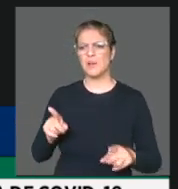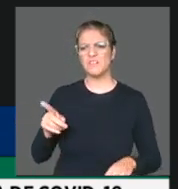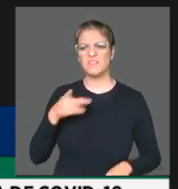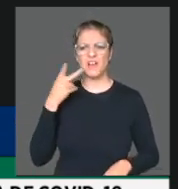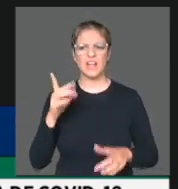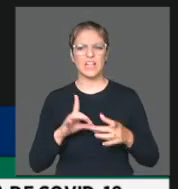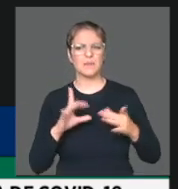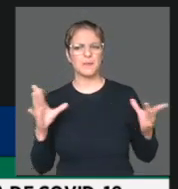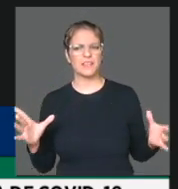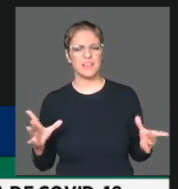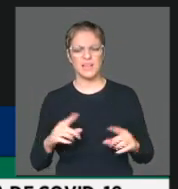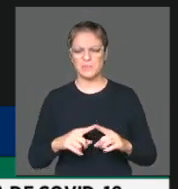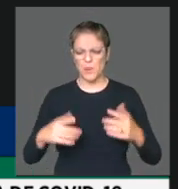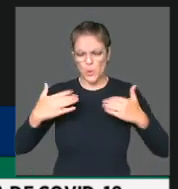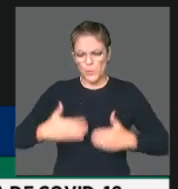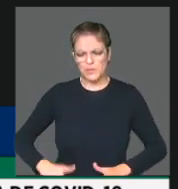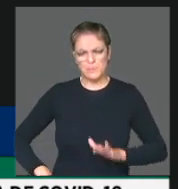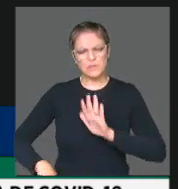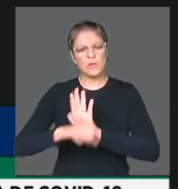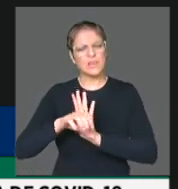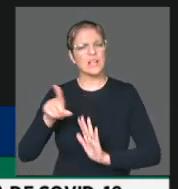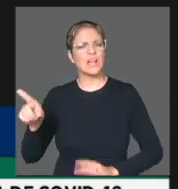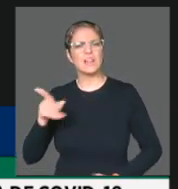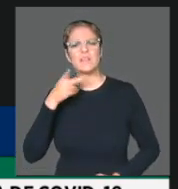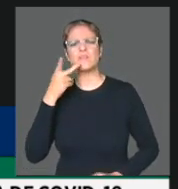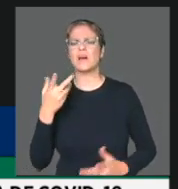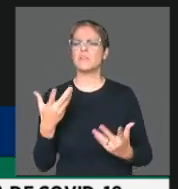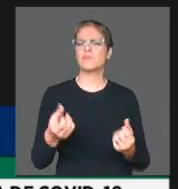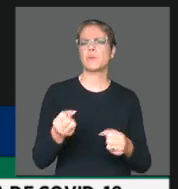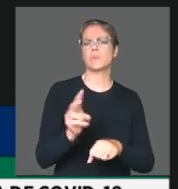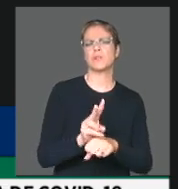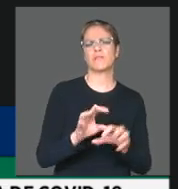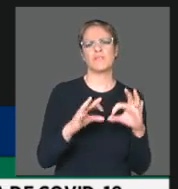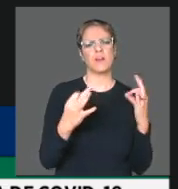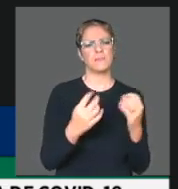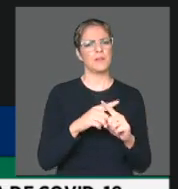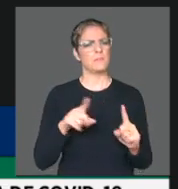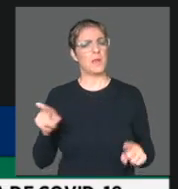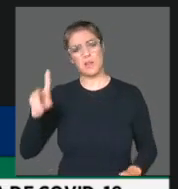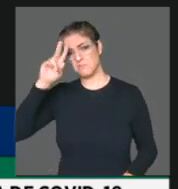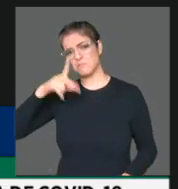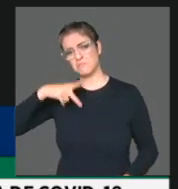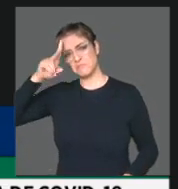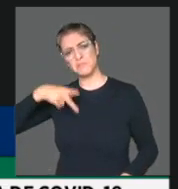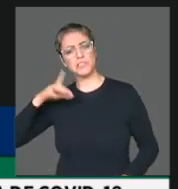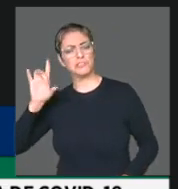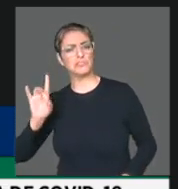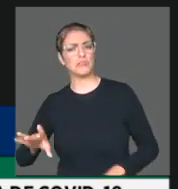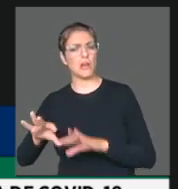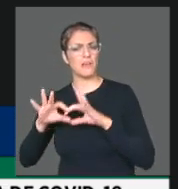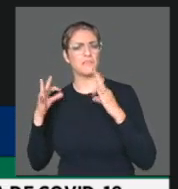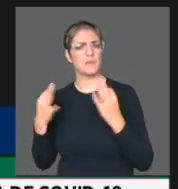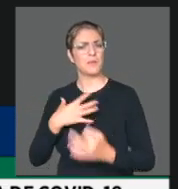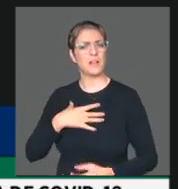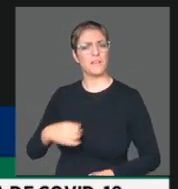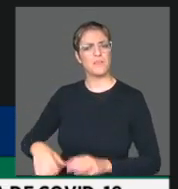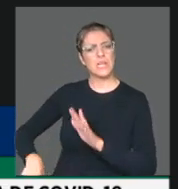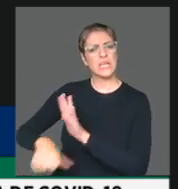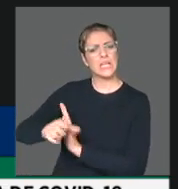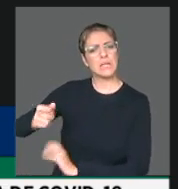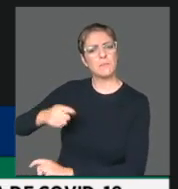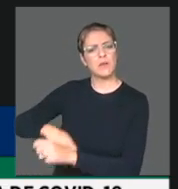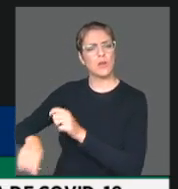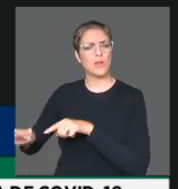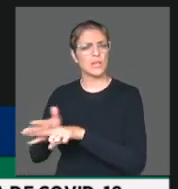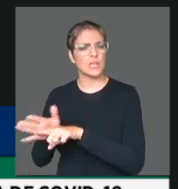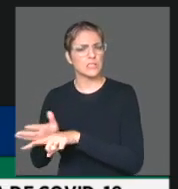cometendo crime. Ele fala de proteger as famílias, mas só olha para a sua família de filhos envolvidos em ações criminosas e investigadas